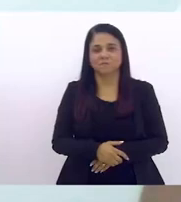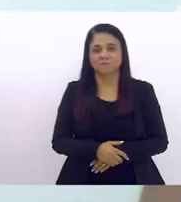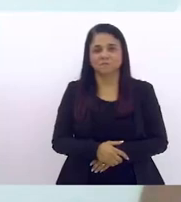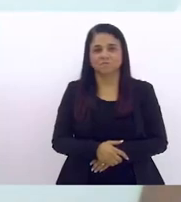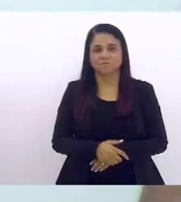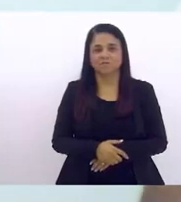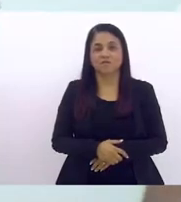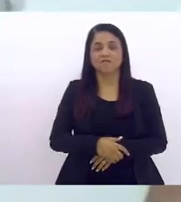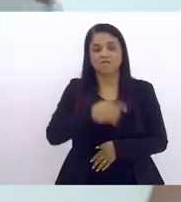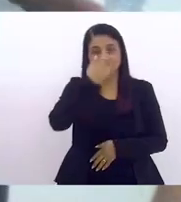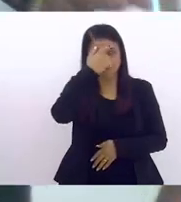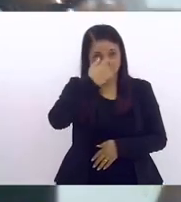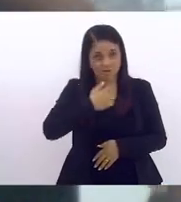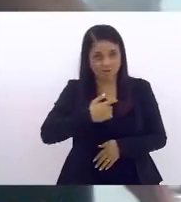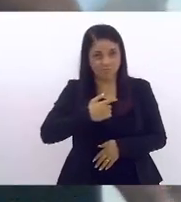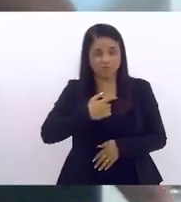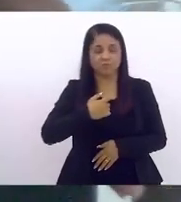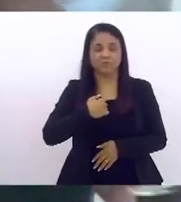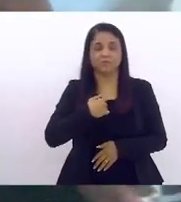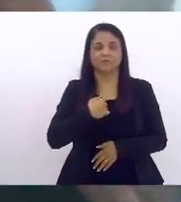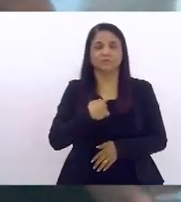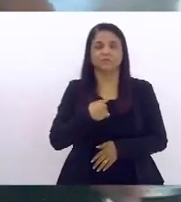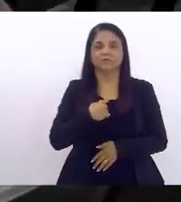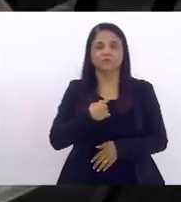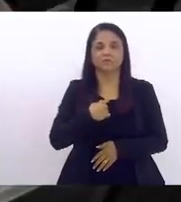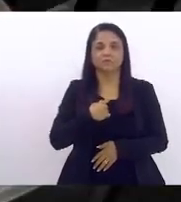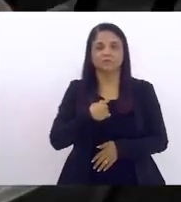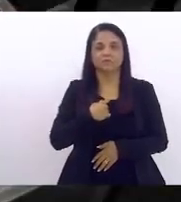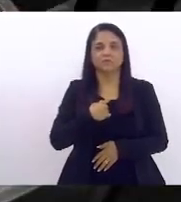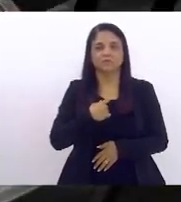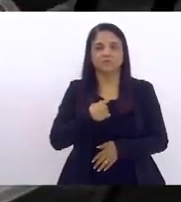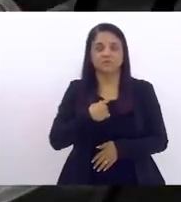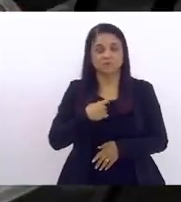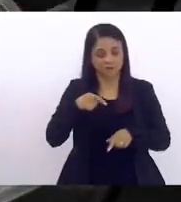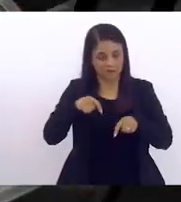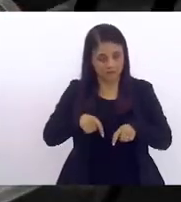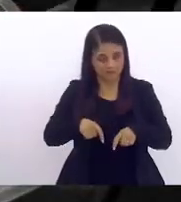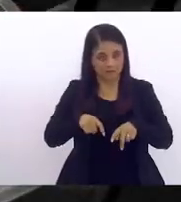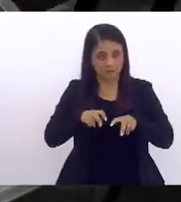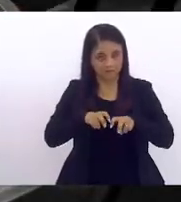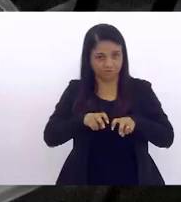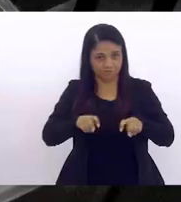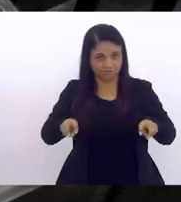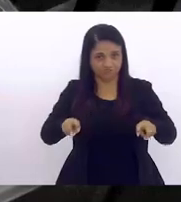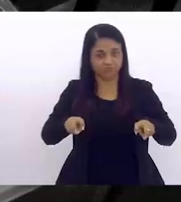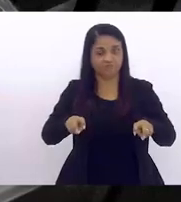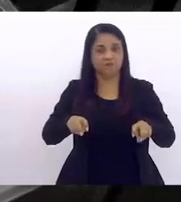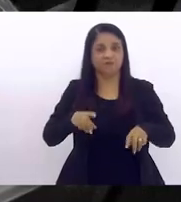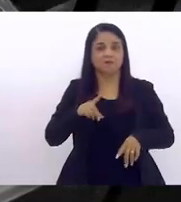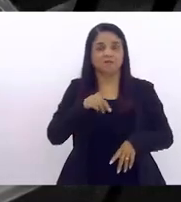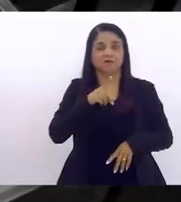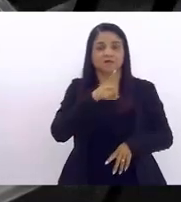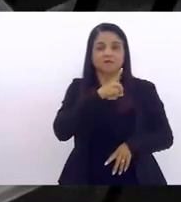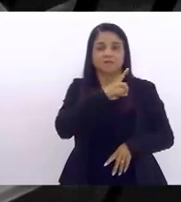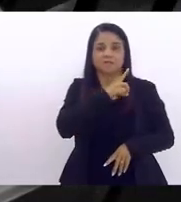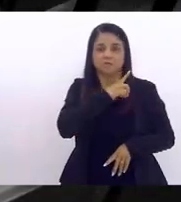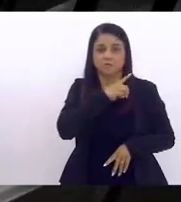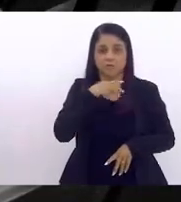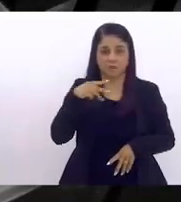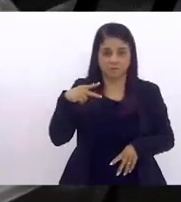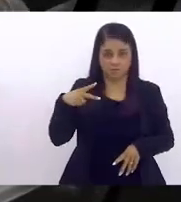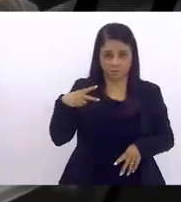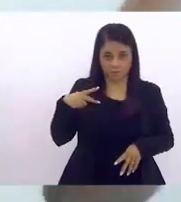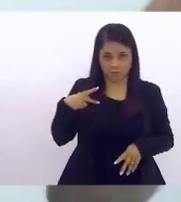eu sempre, quando a gente está aqui com a Defensoria, eu tenho mesmo